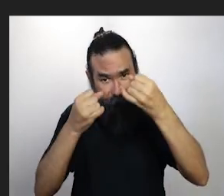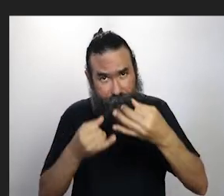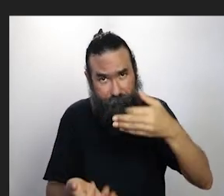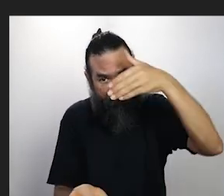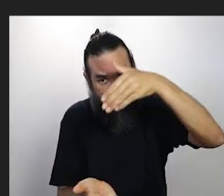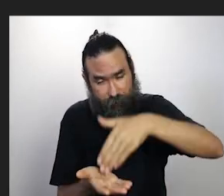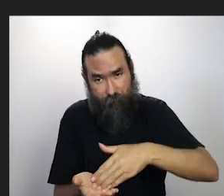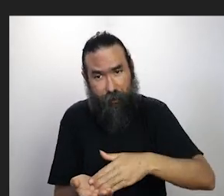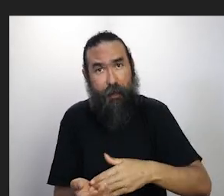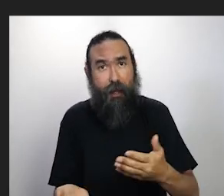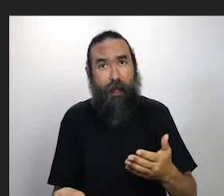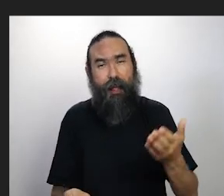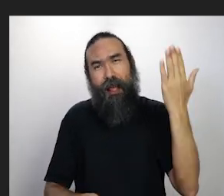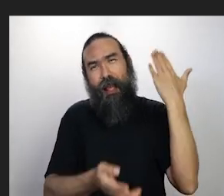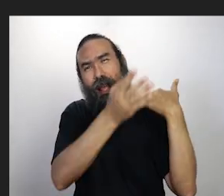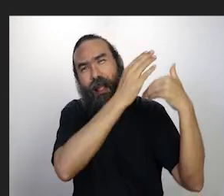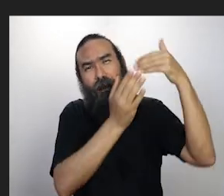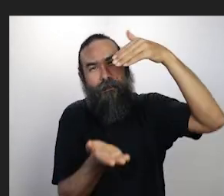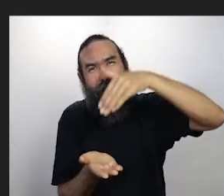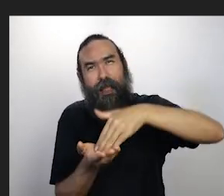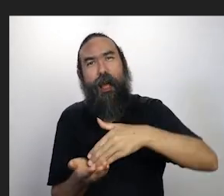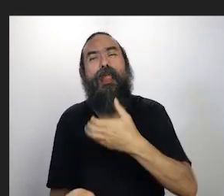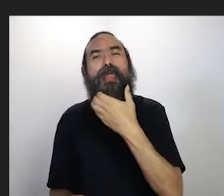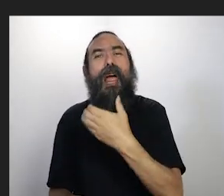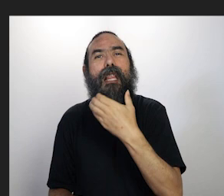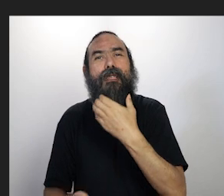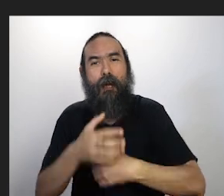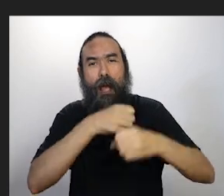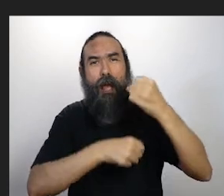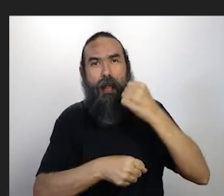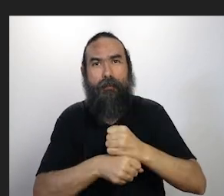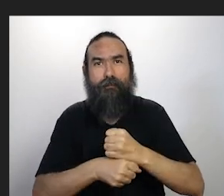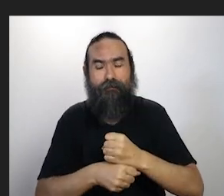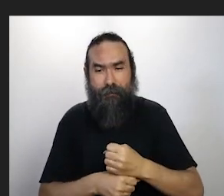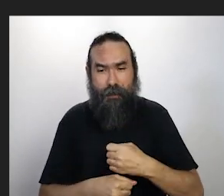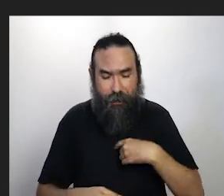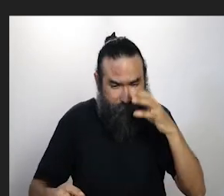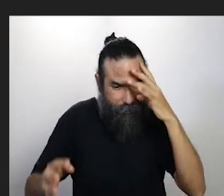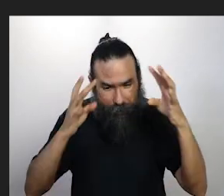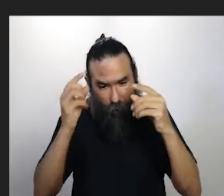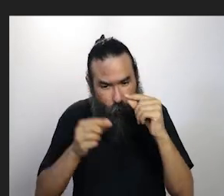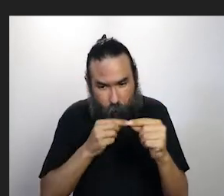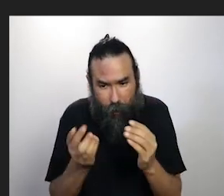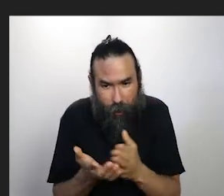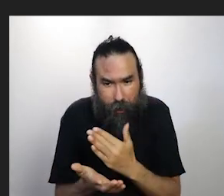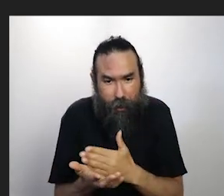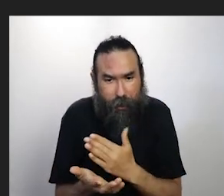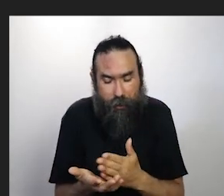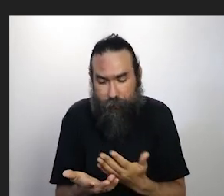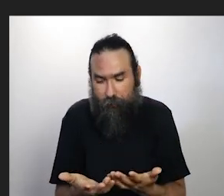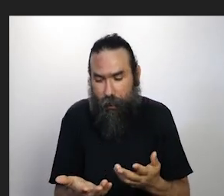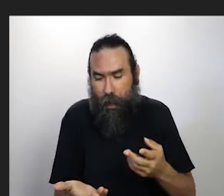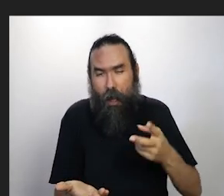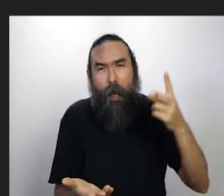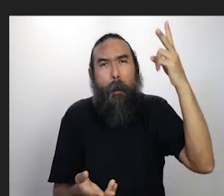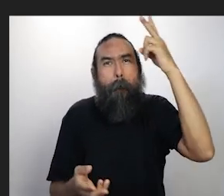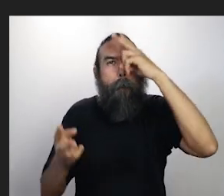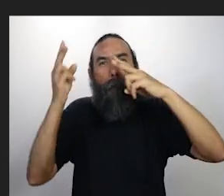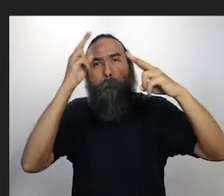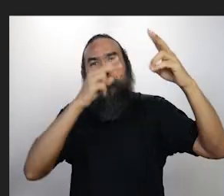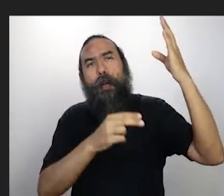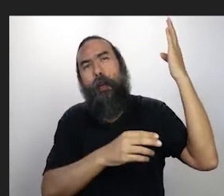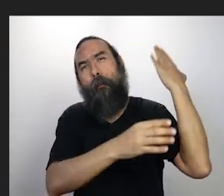tudo isso veio me fazer mais sentido em dezembro, no ano passado, porque realmente foi um processo catártico, assim, de contato com memórias que